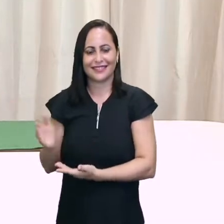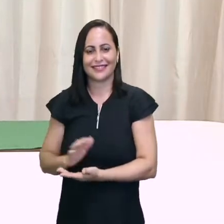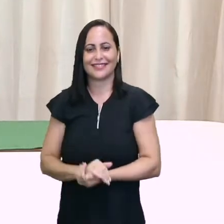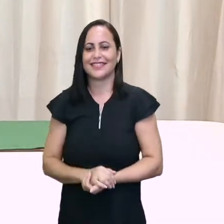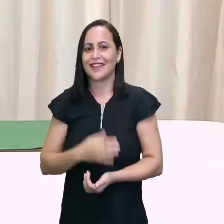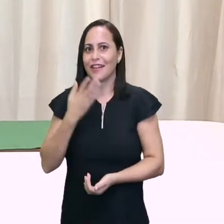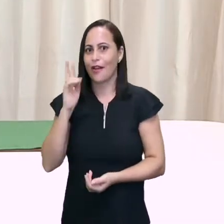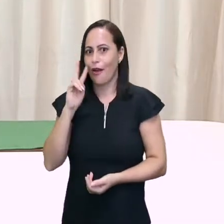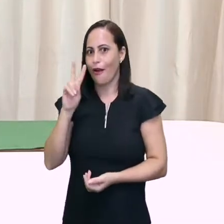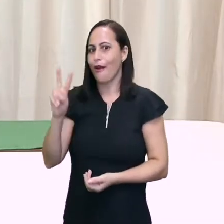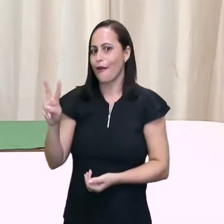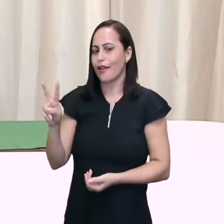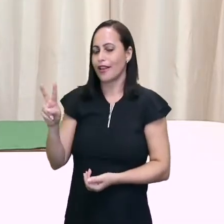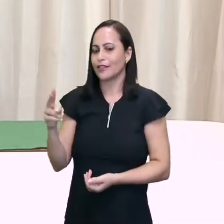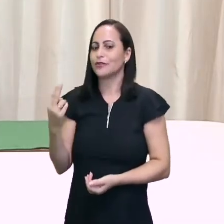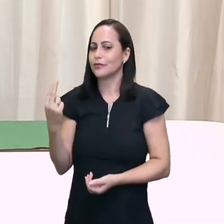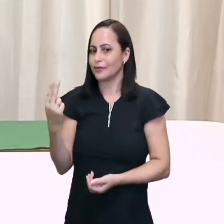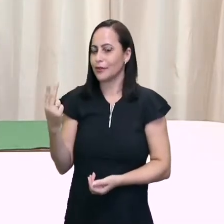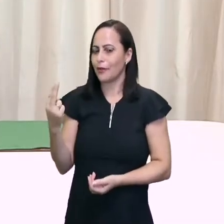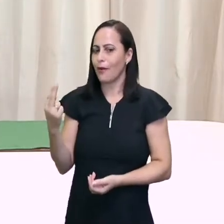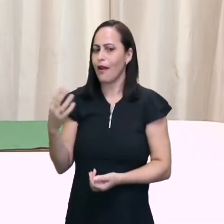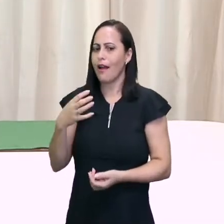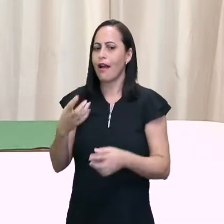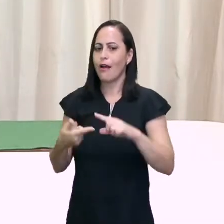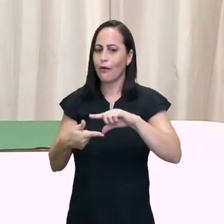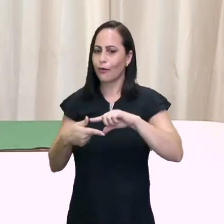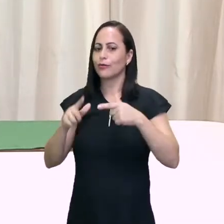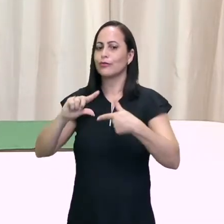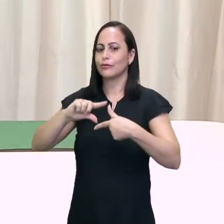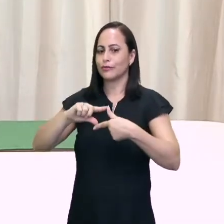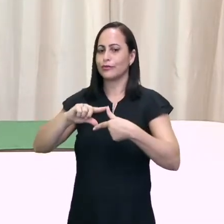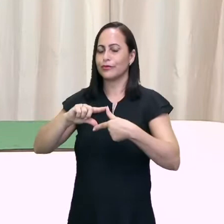Olha, crianças, o mesmo formato? Sim.